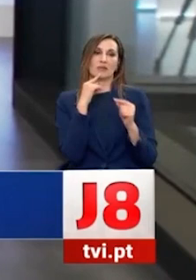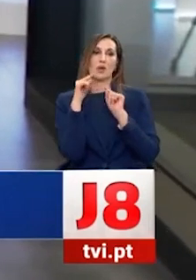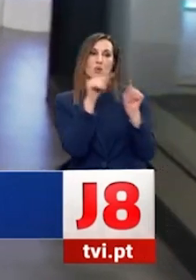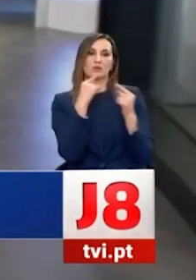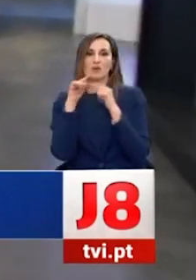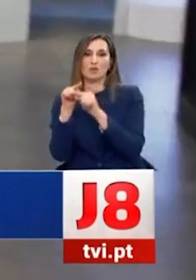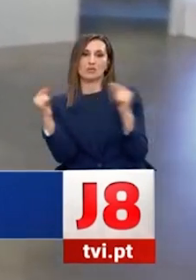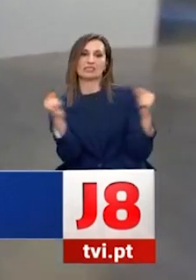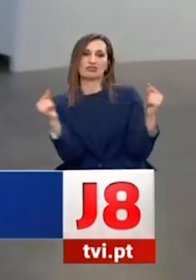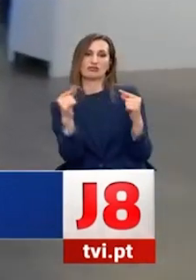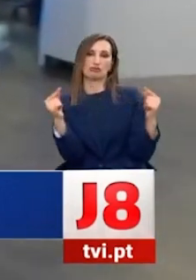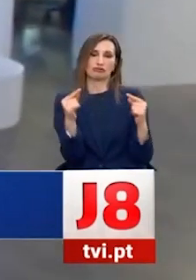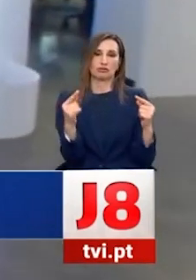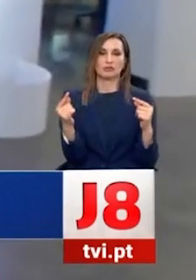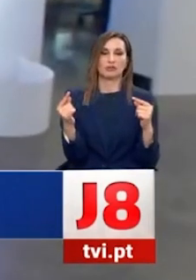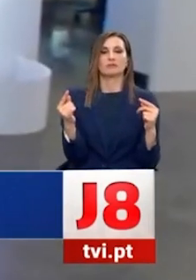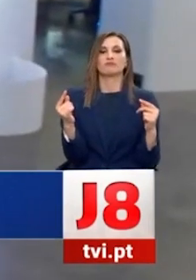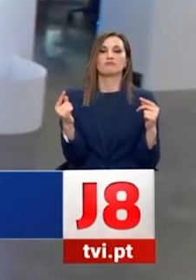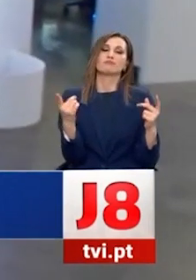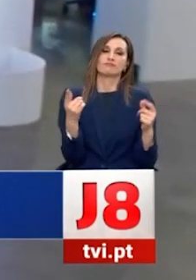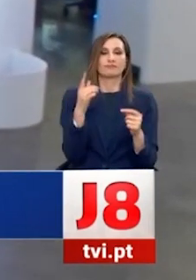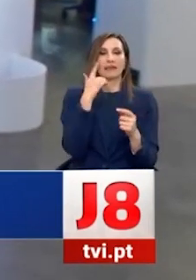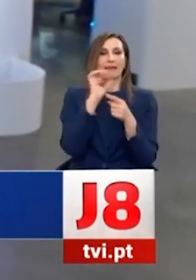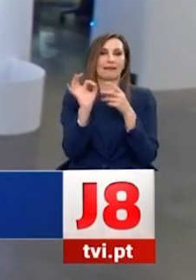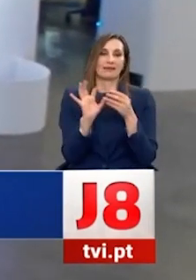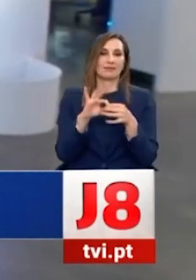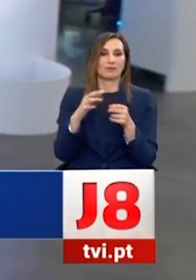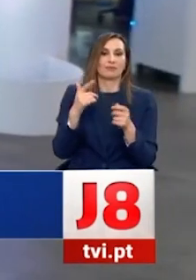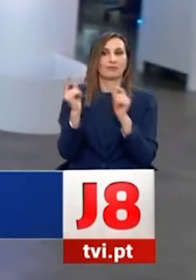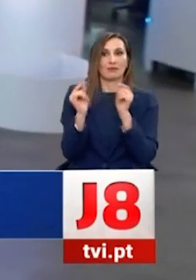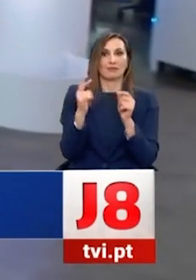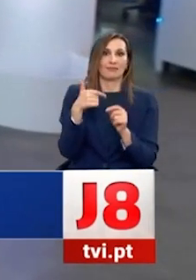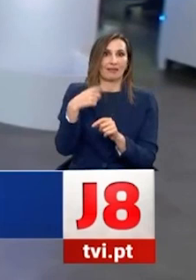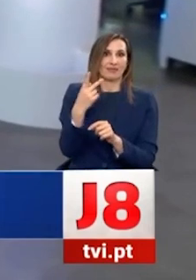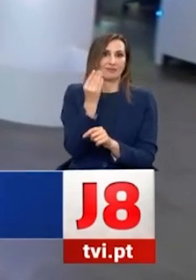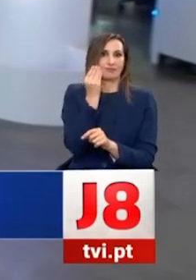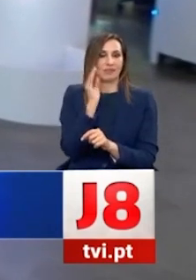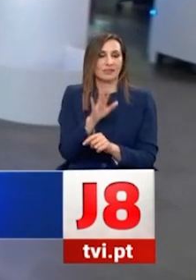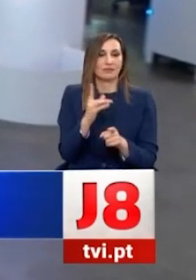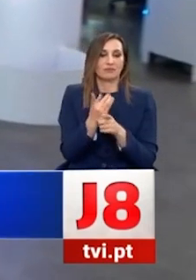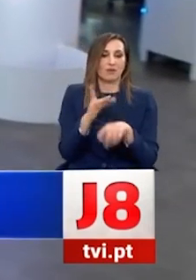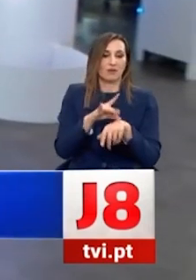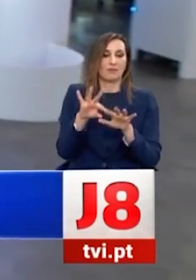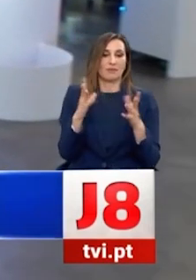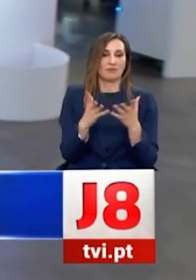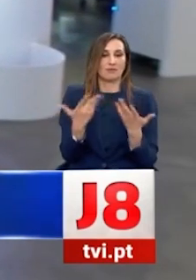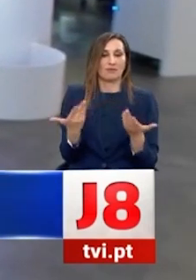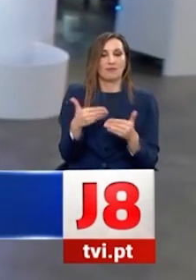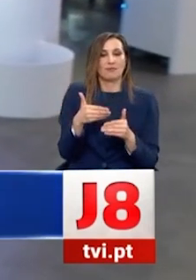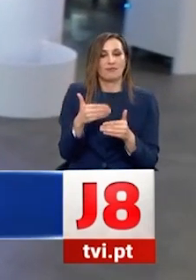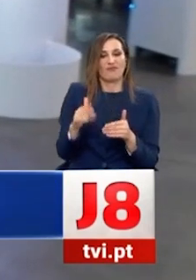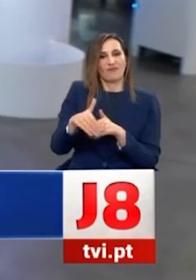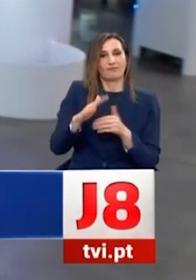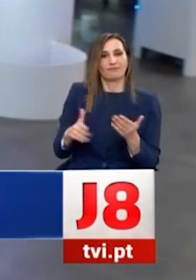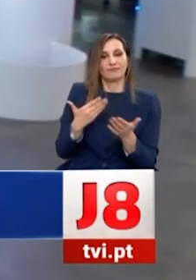a característica destes debates televisivos, nesta altura muito importantes, uma vez que a pandemia vai obrigar aqui